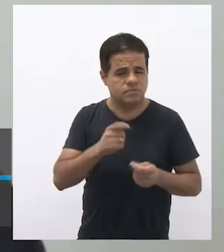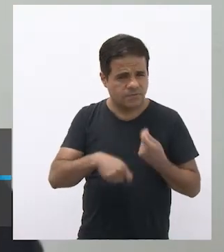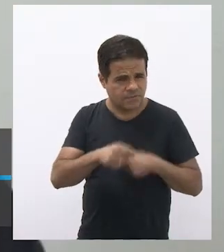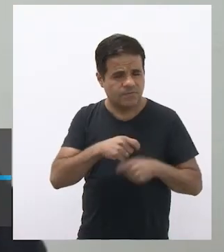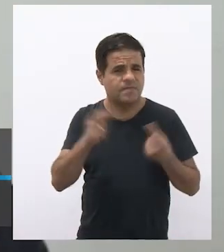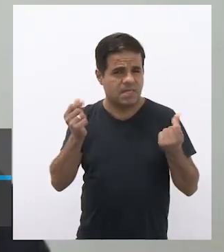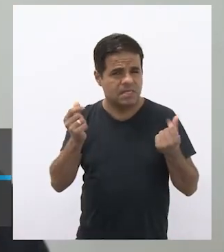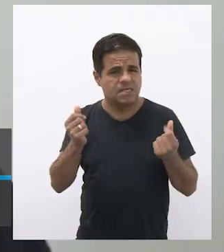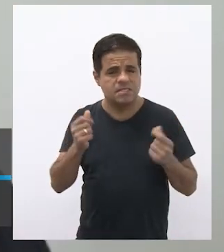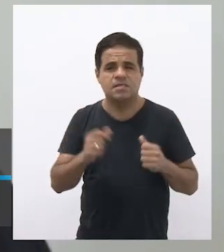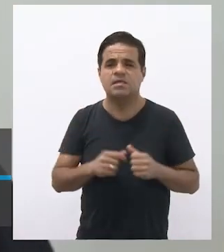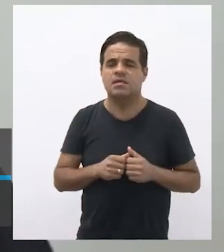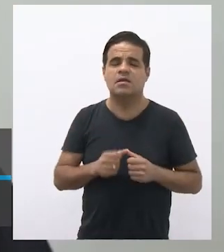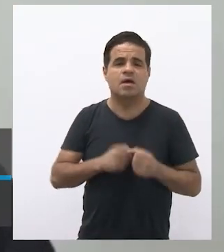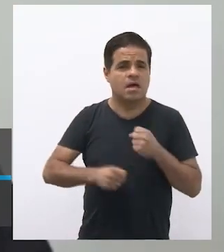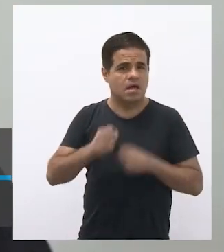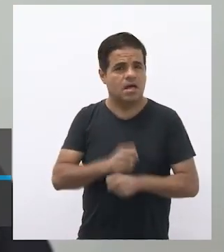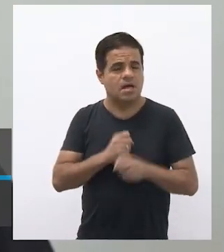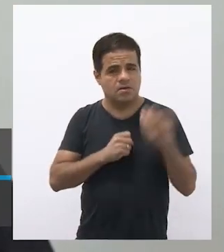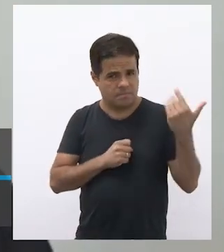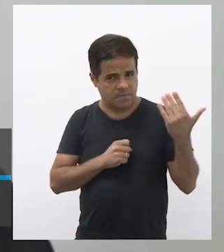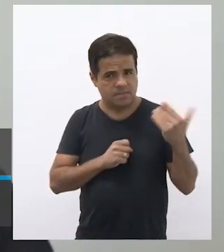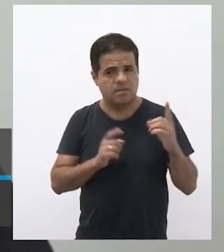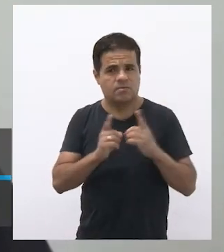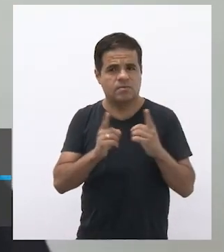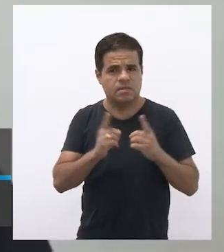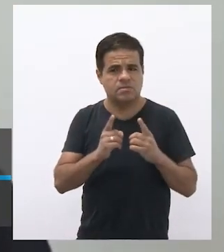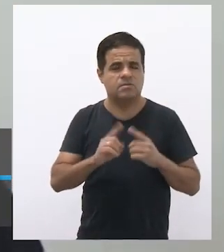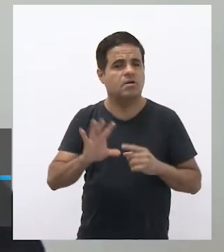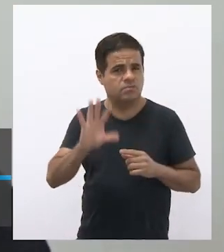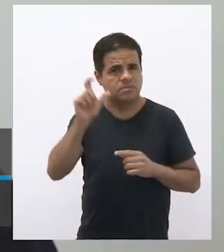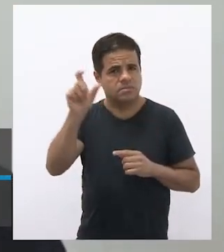das mulheres na política, né, para definição de agências,